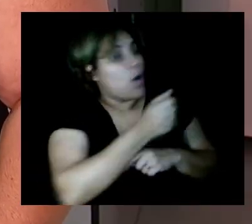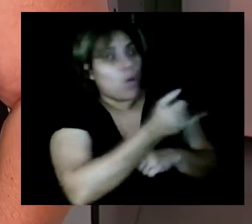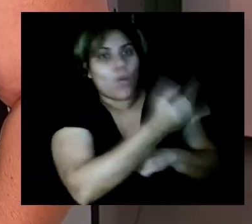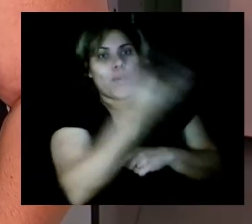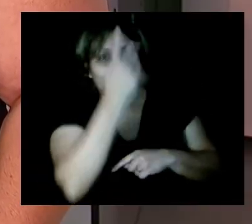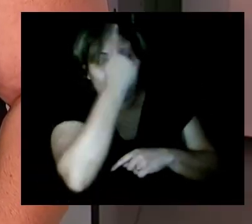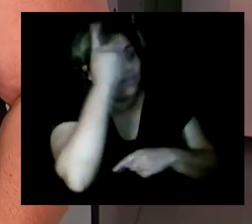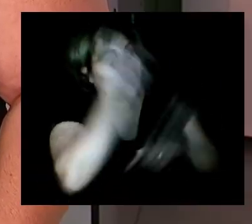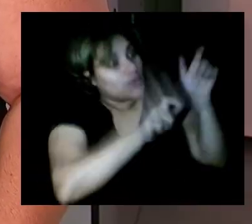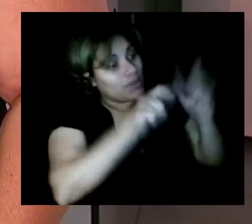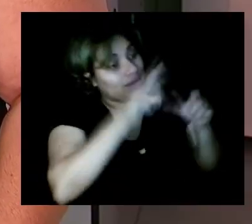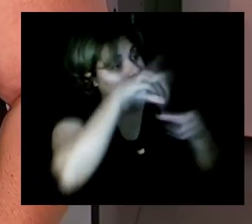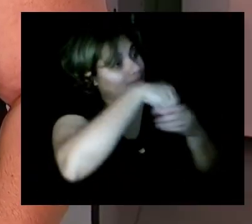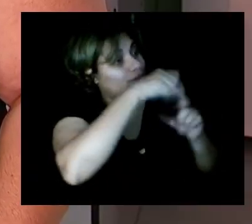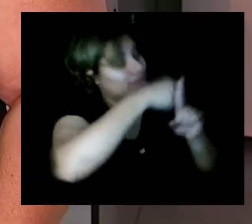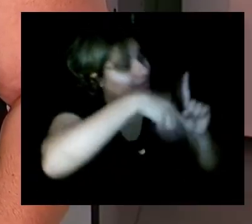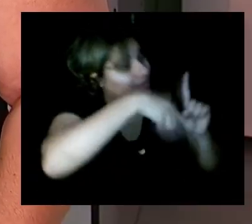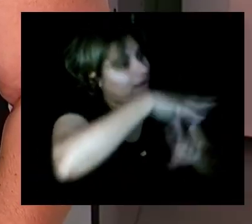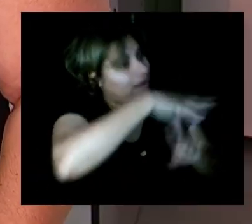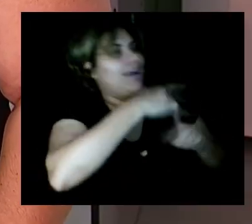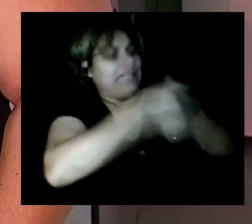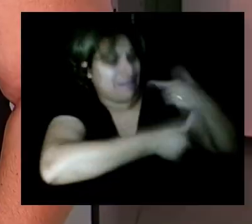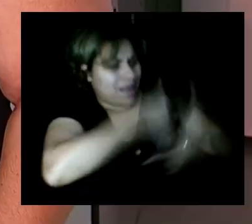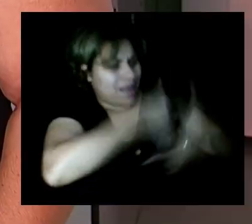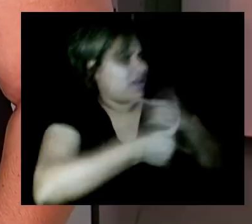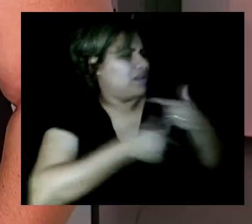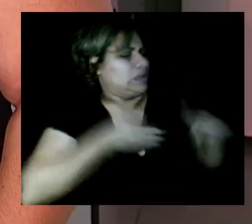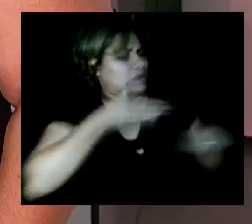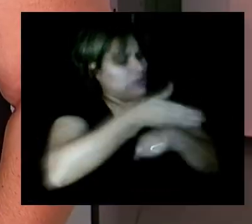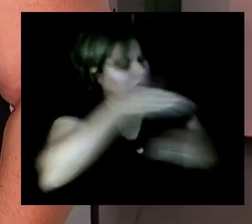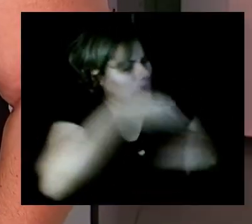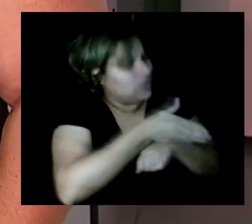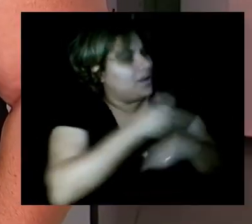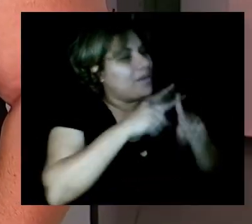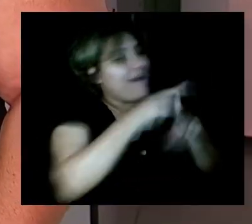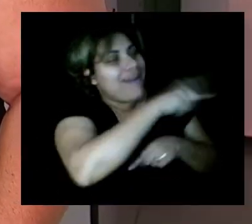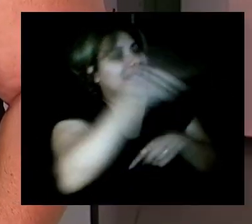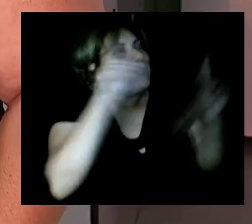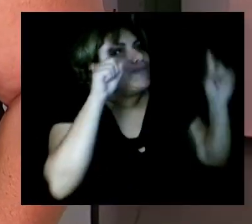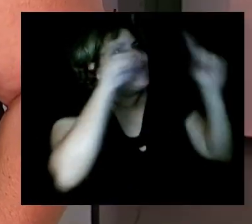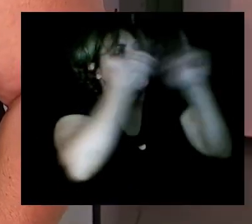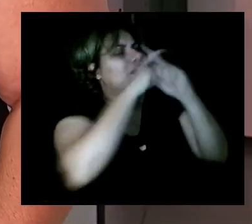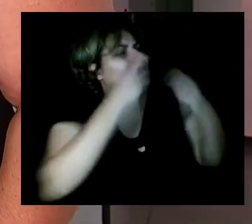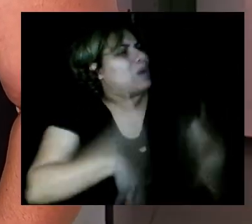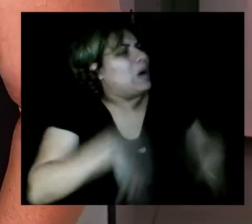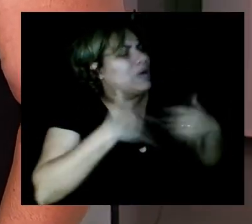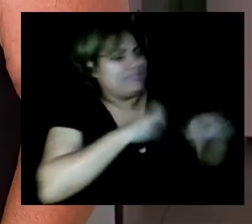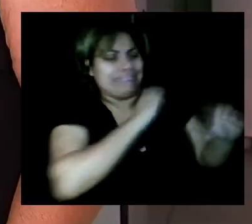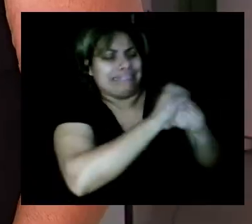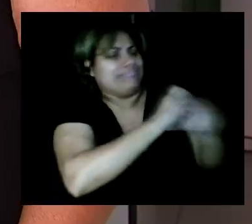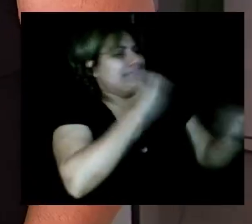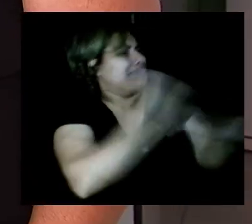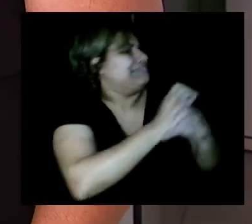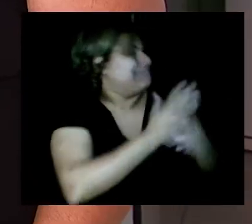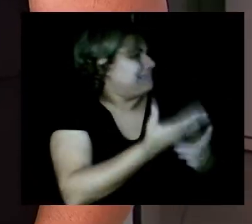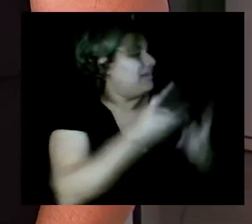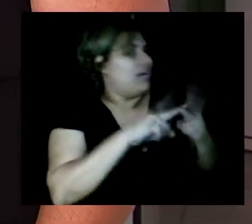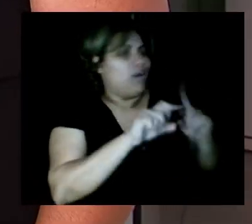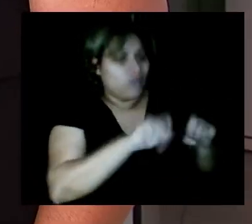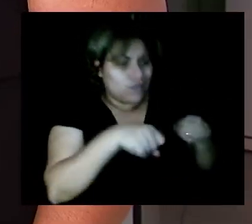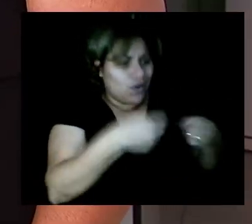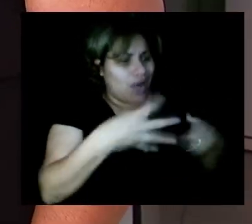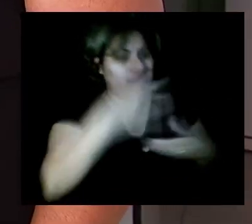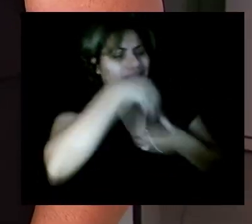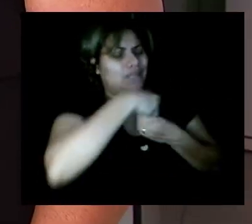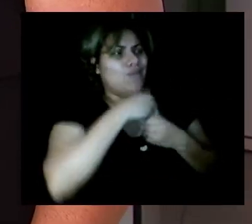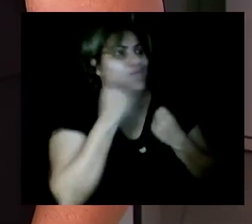sociedade trabalhando, atuando e com uma dificuldade incrível, de repente, de comunicação, um esforço interno muito forte.